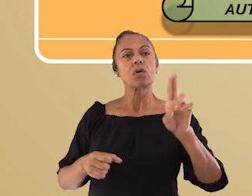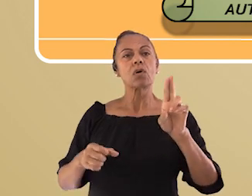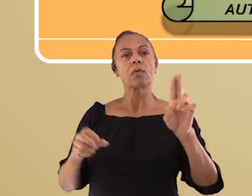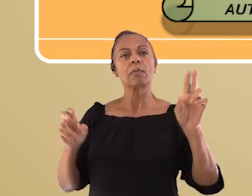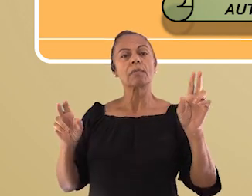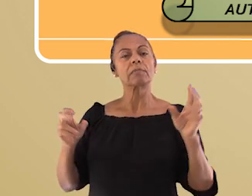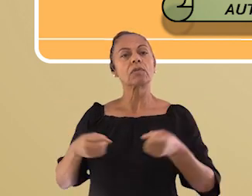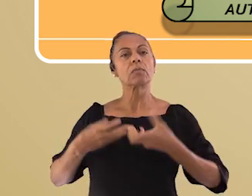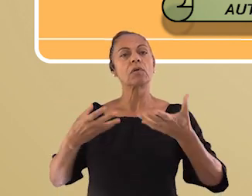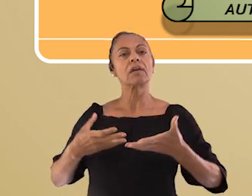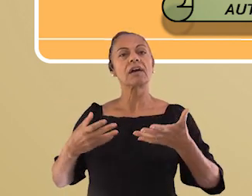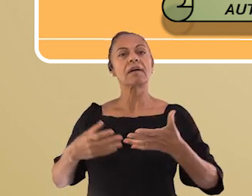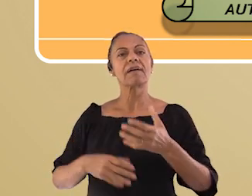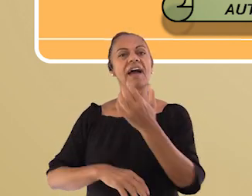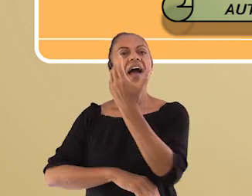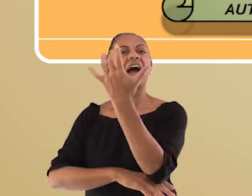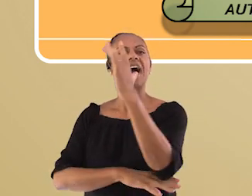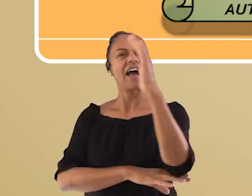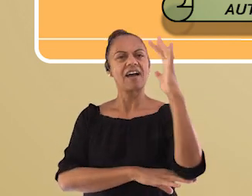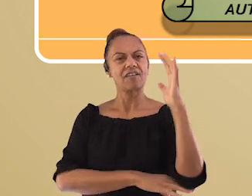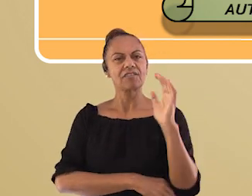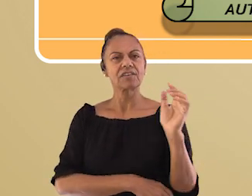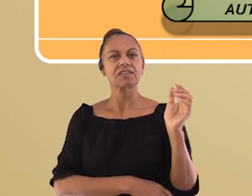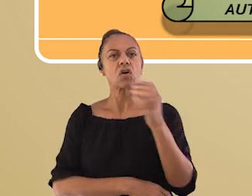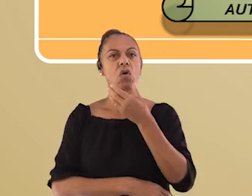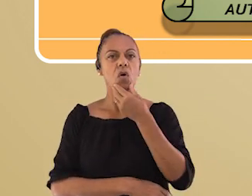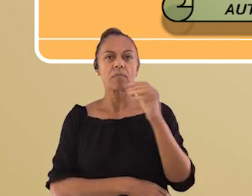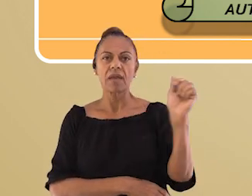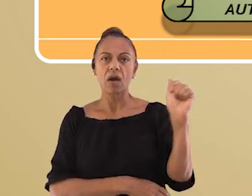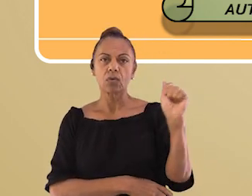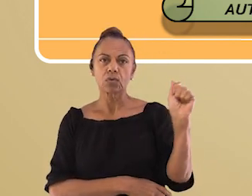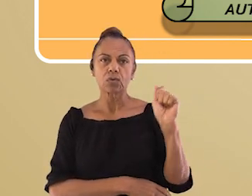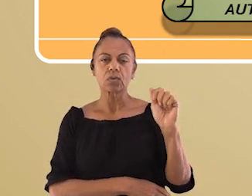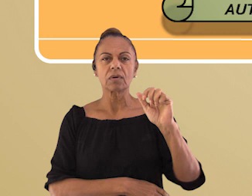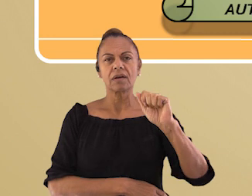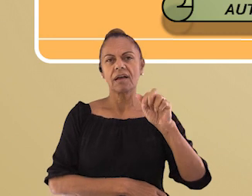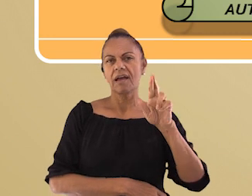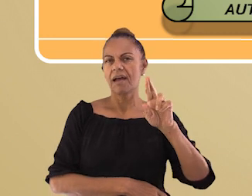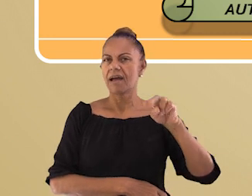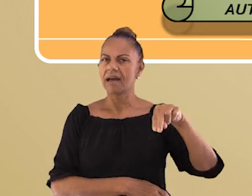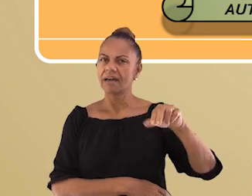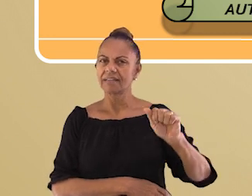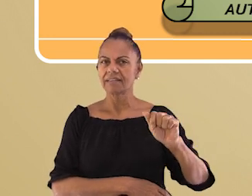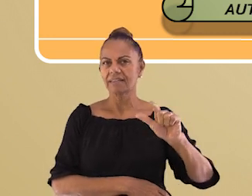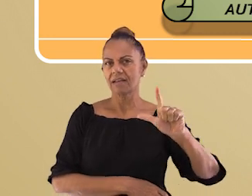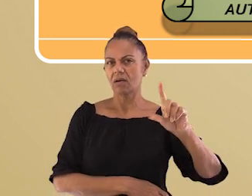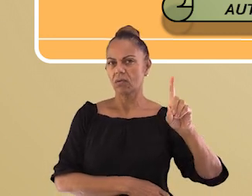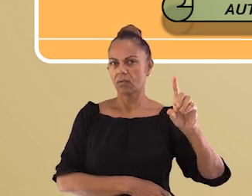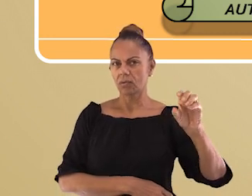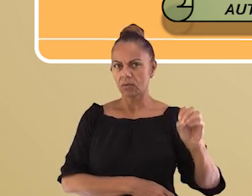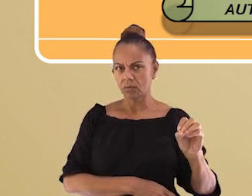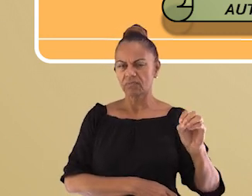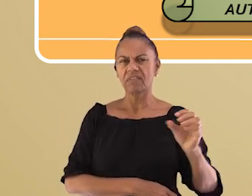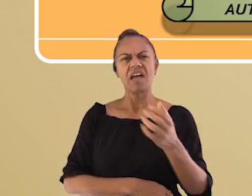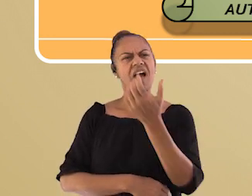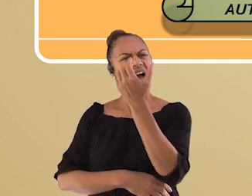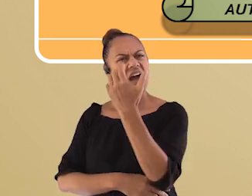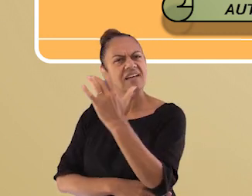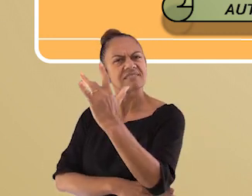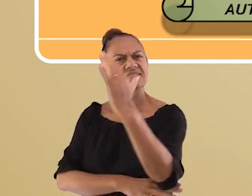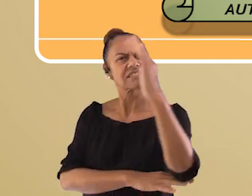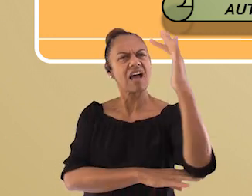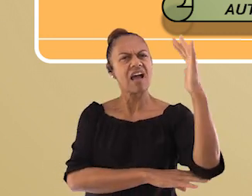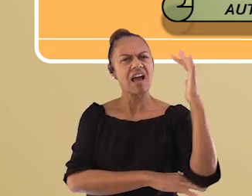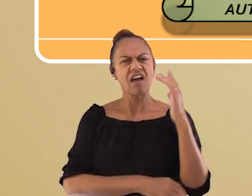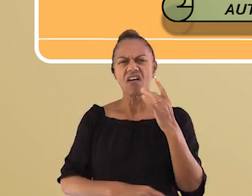poema é As Árvores, de Arnaldo Antunes. As árvores são fáceis de achar. Ficam